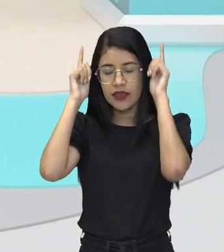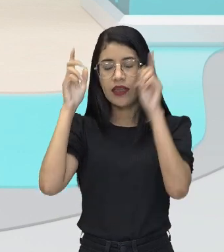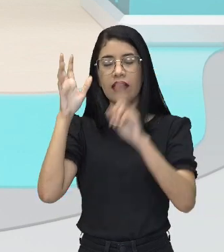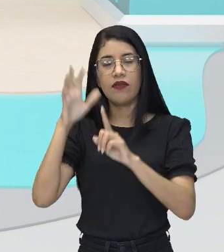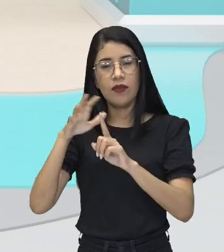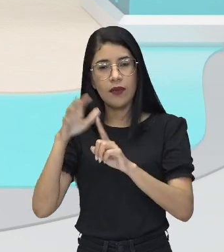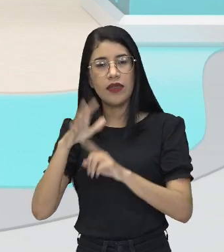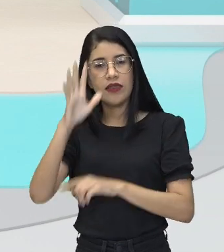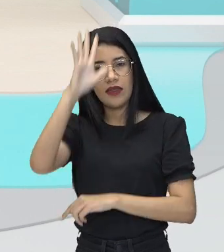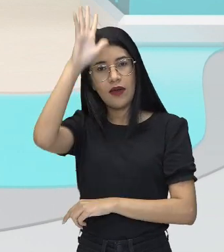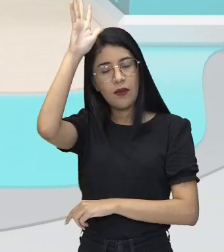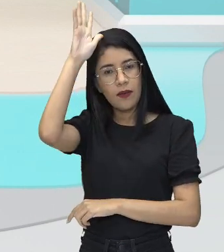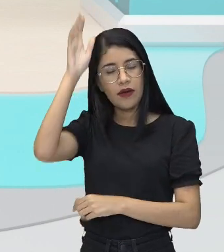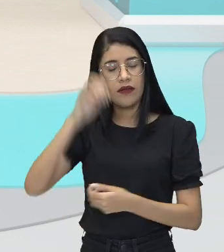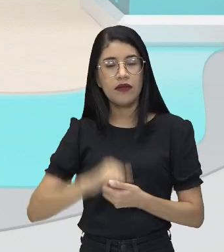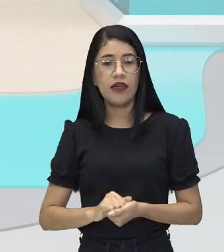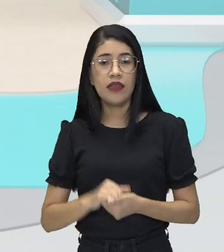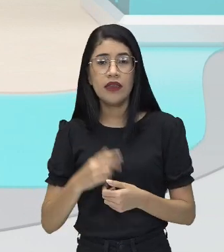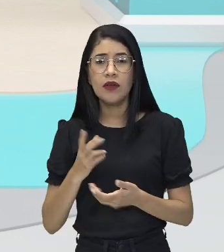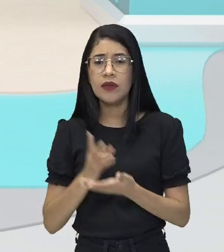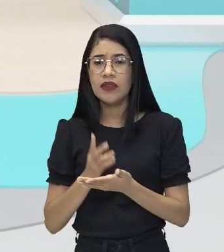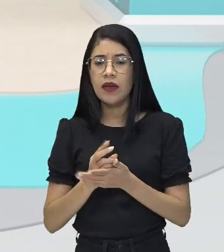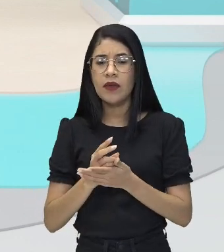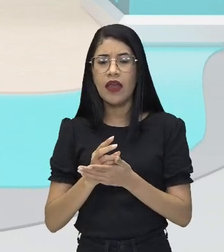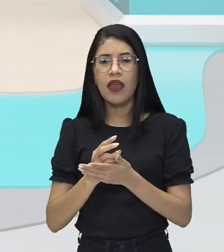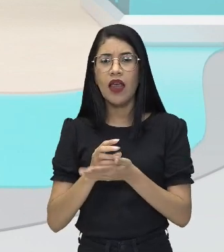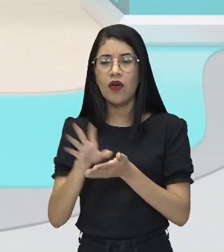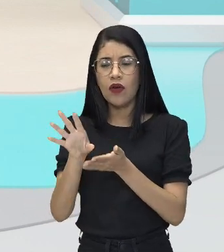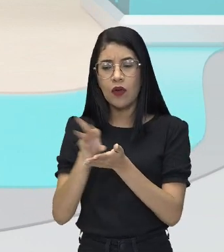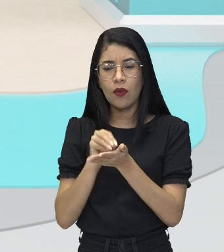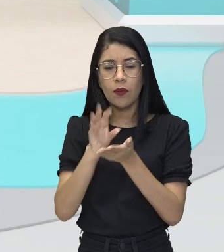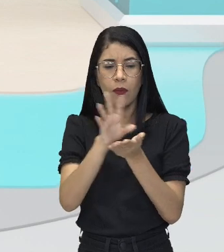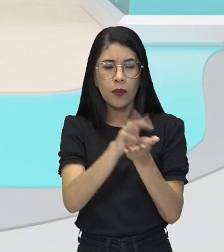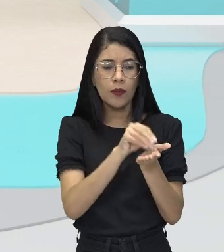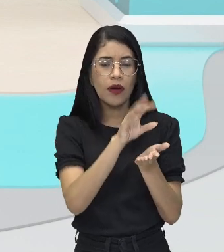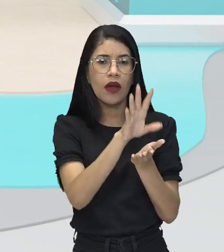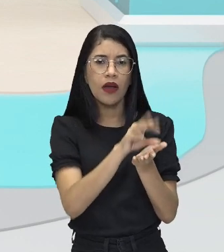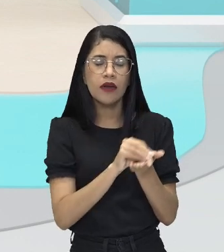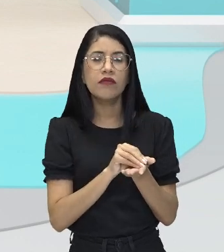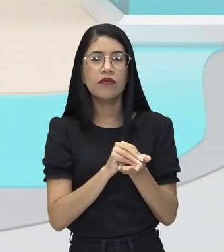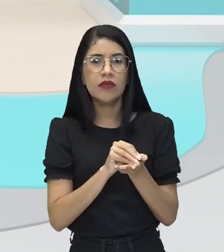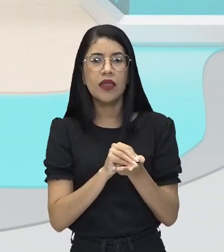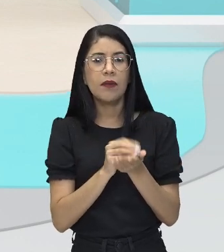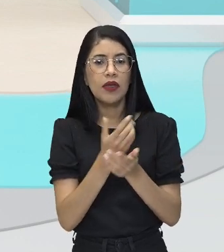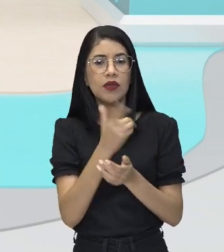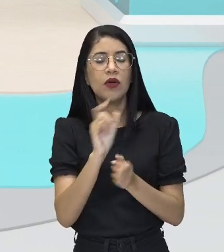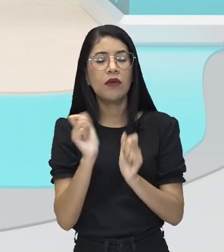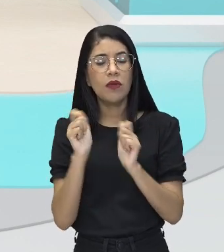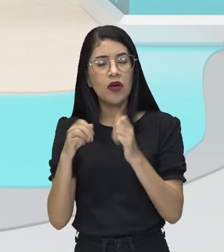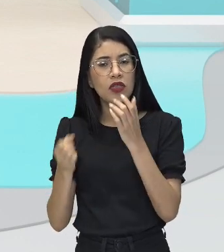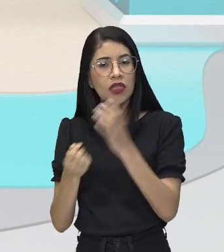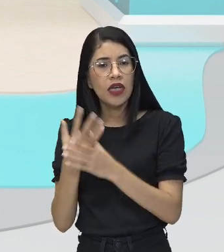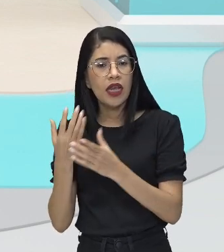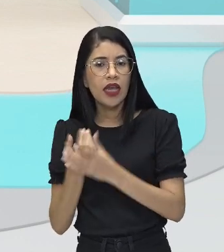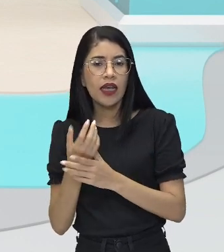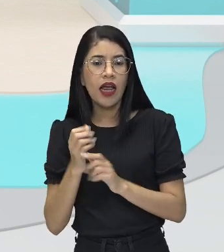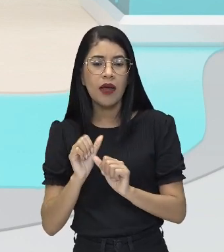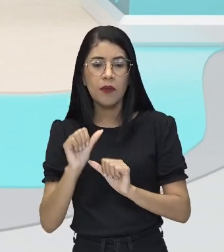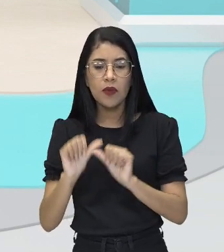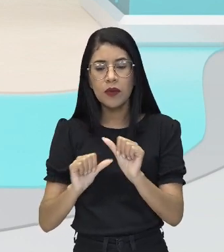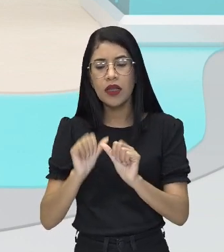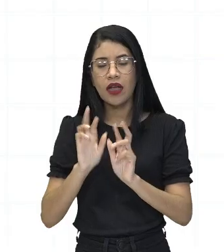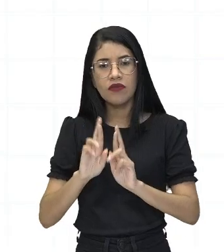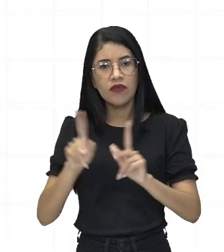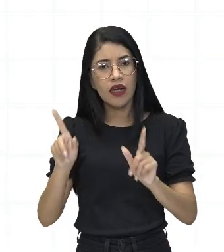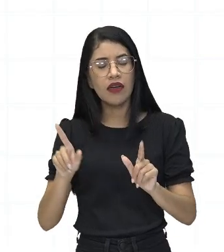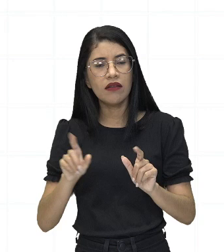Então, nada é descartado na arte. Você pega, você se apropria e você pode criar novas vertentes,